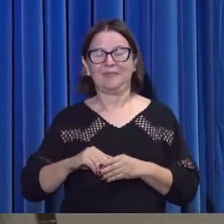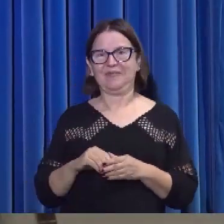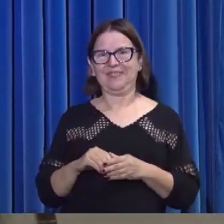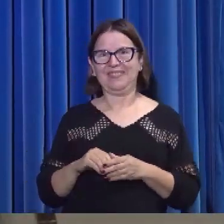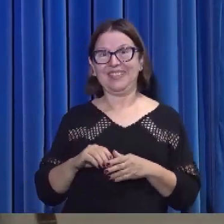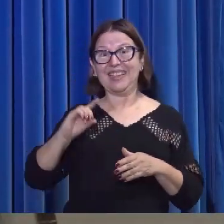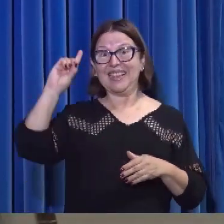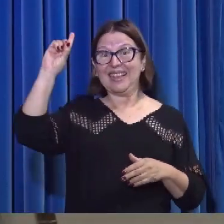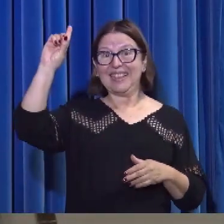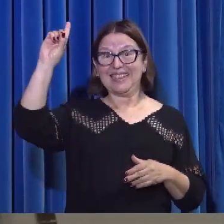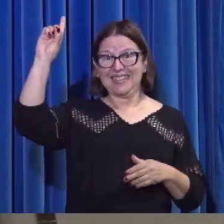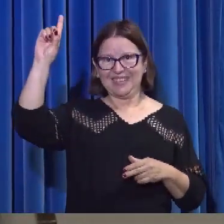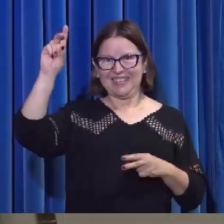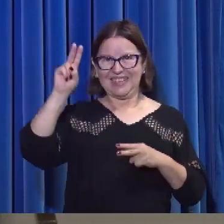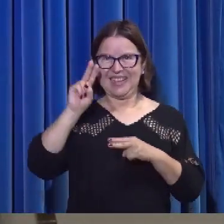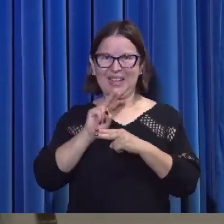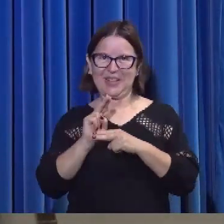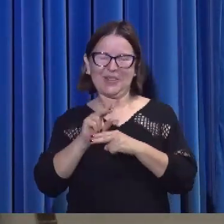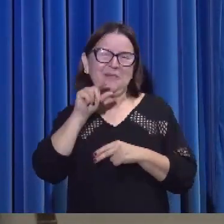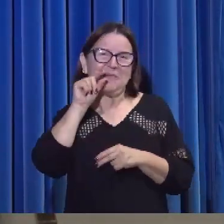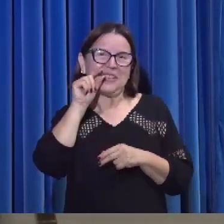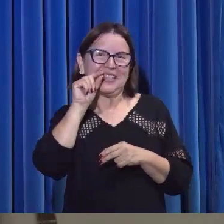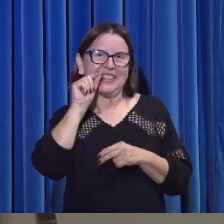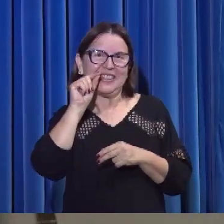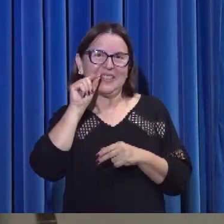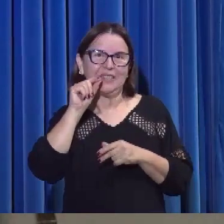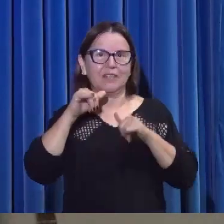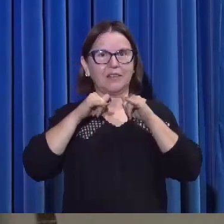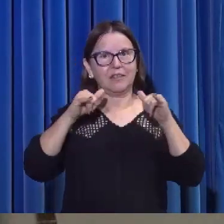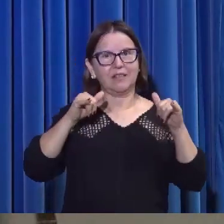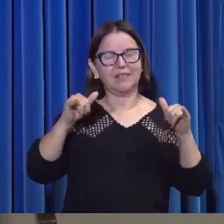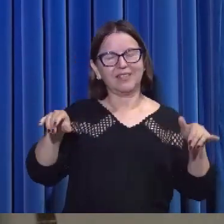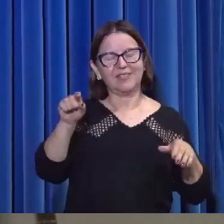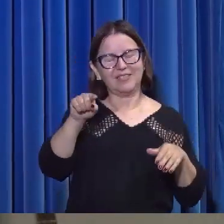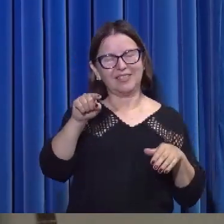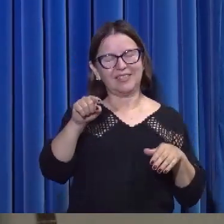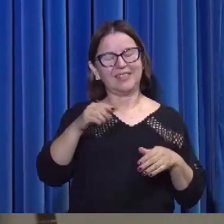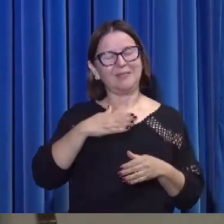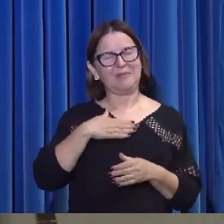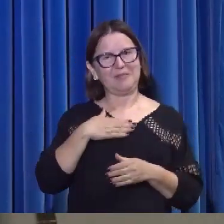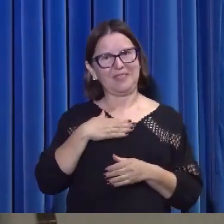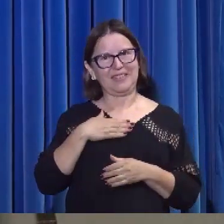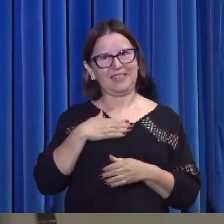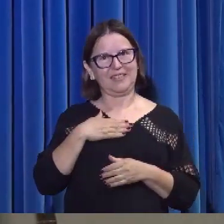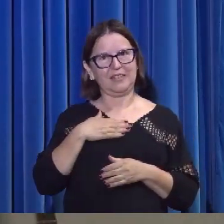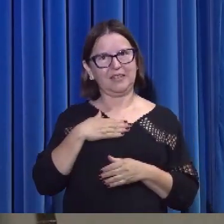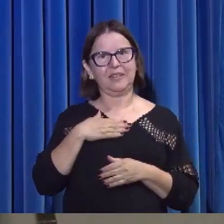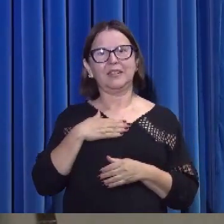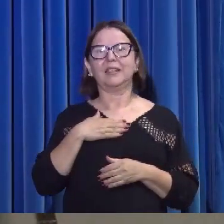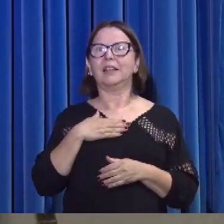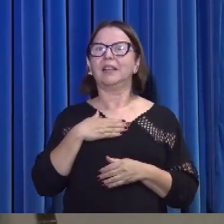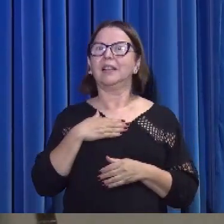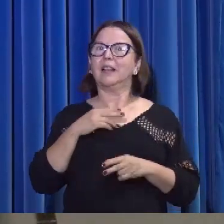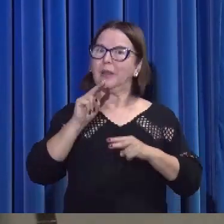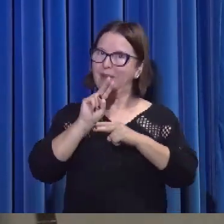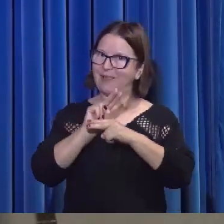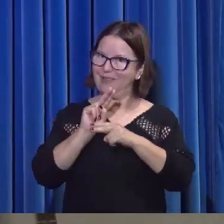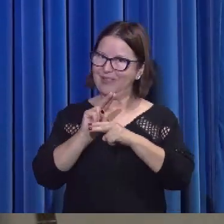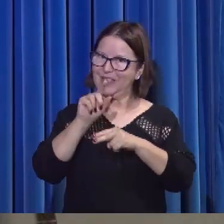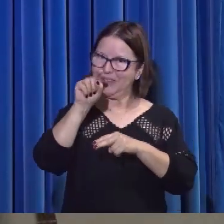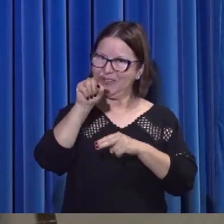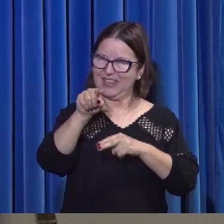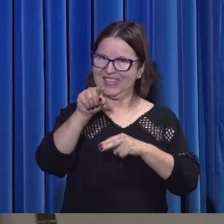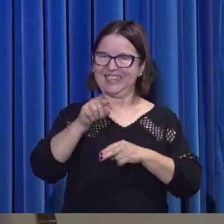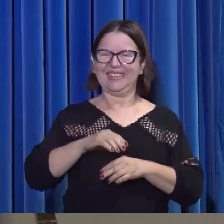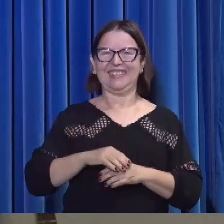pardal, está dizendo para você, está dizendo para mim, eu vou cuidar de você.